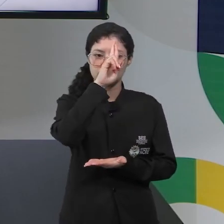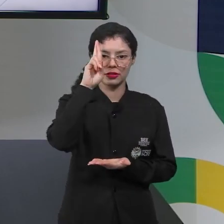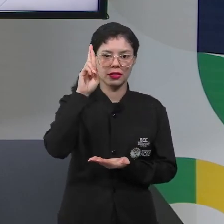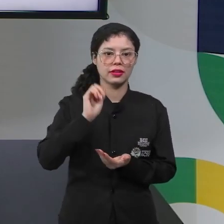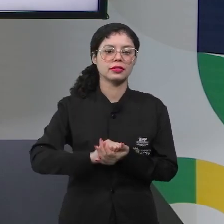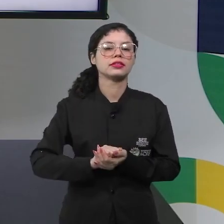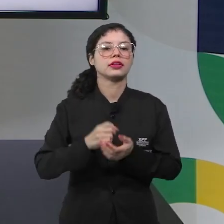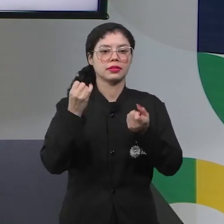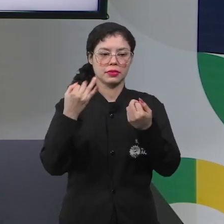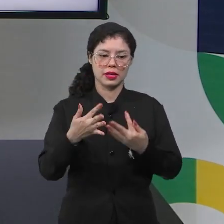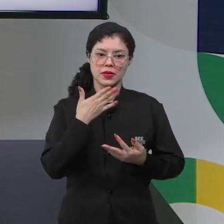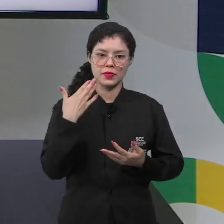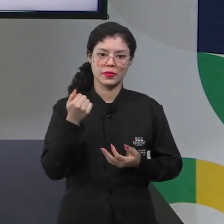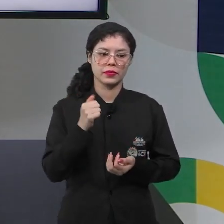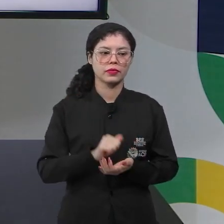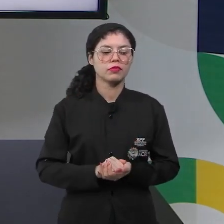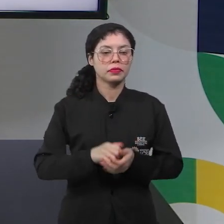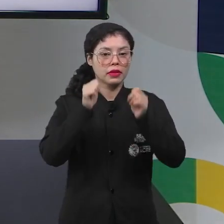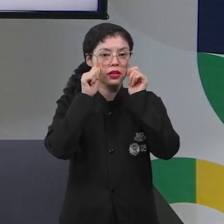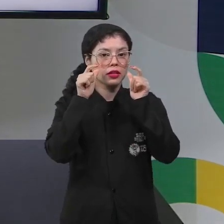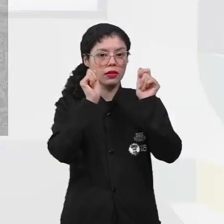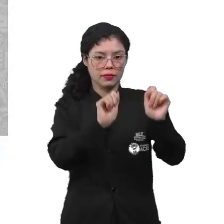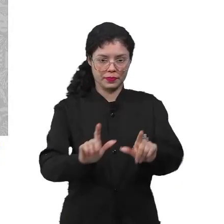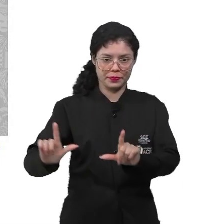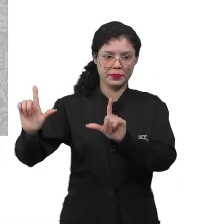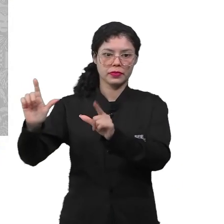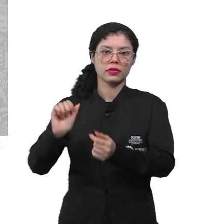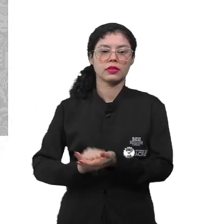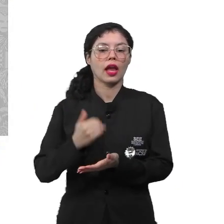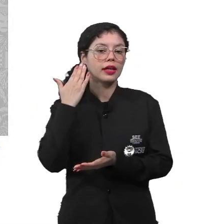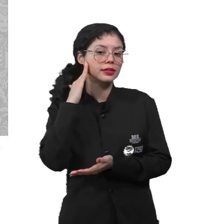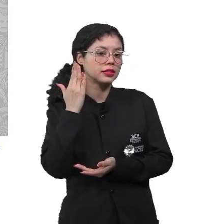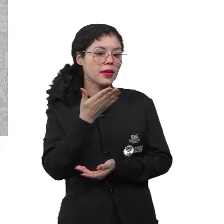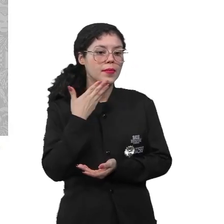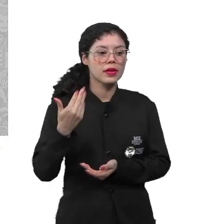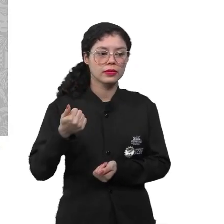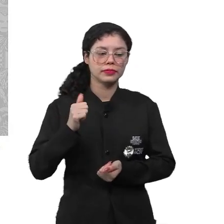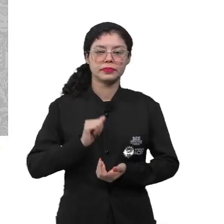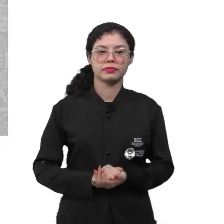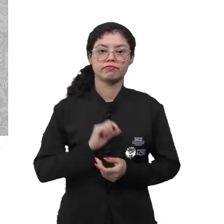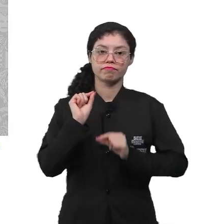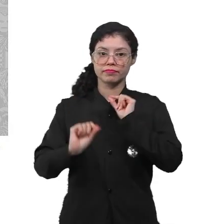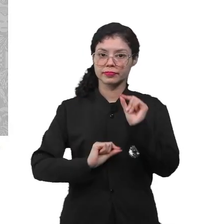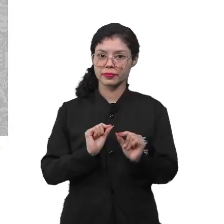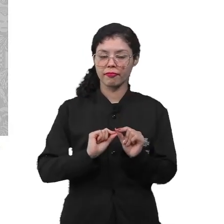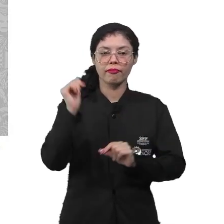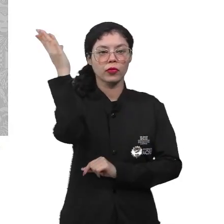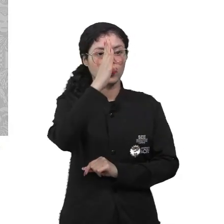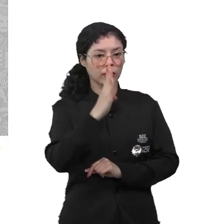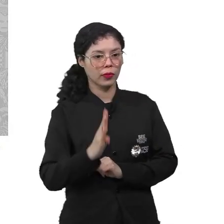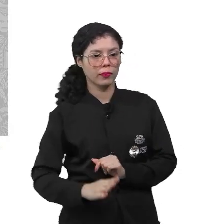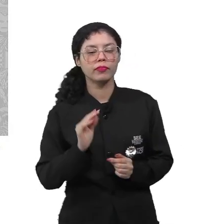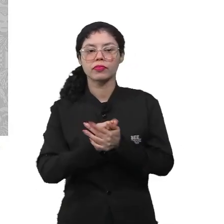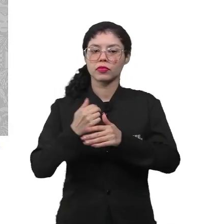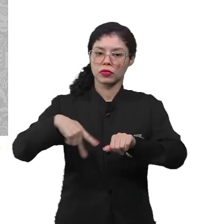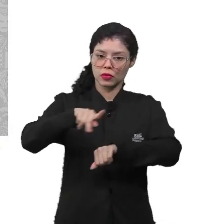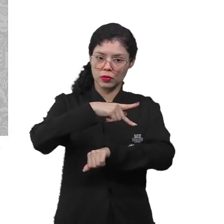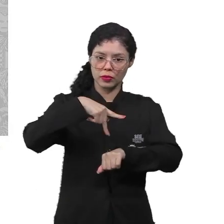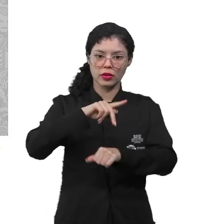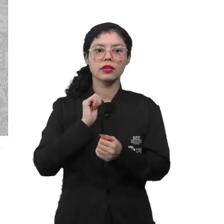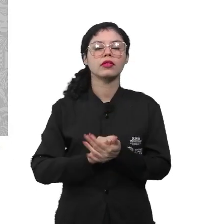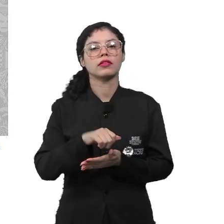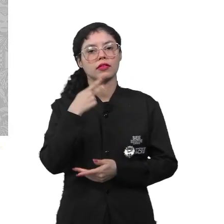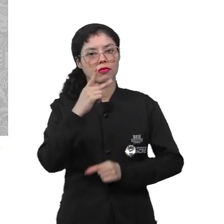bem contada. Presta atenção aqui na nossa tela para a gente entender melhor que no Brasil e nos países em